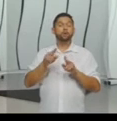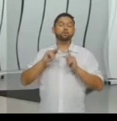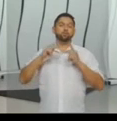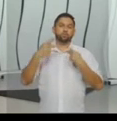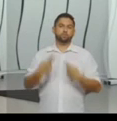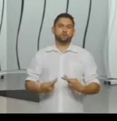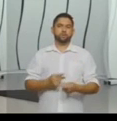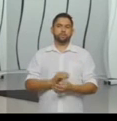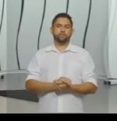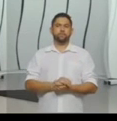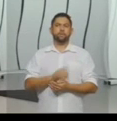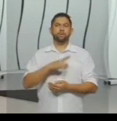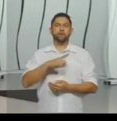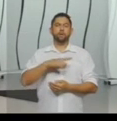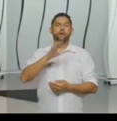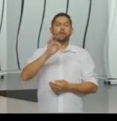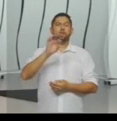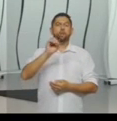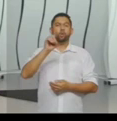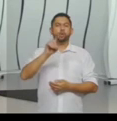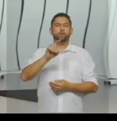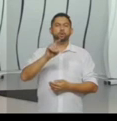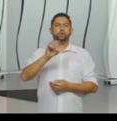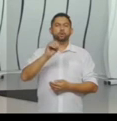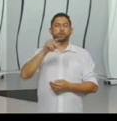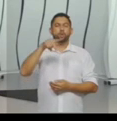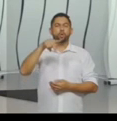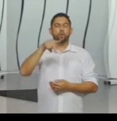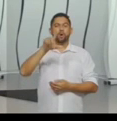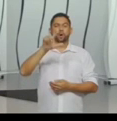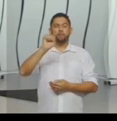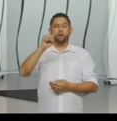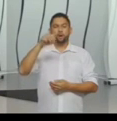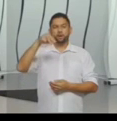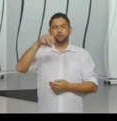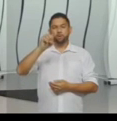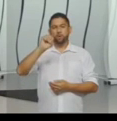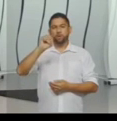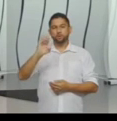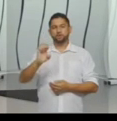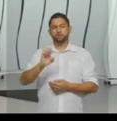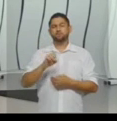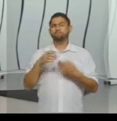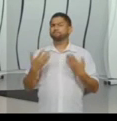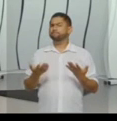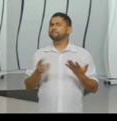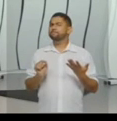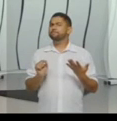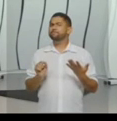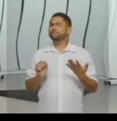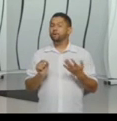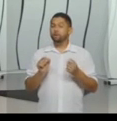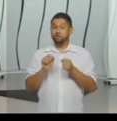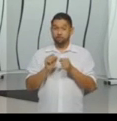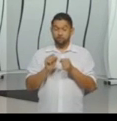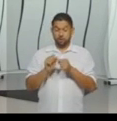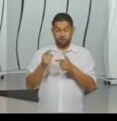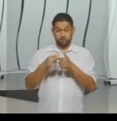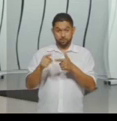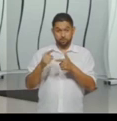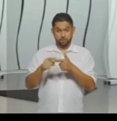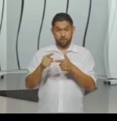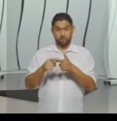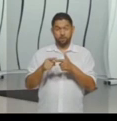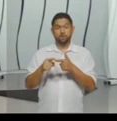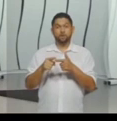E temos a toxoplasmose também, muito conhecida. É uma doença que pode causar problemas sérios,